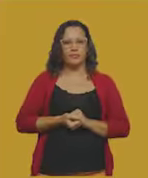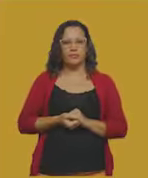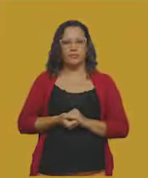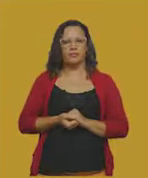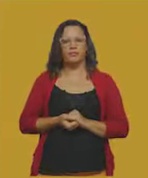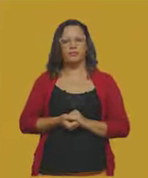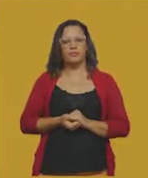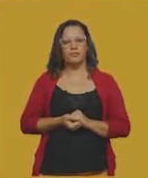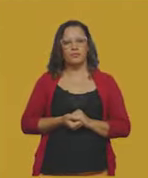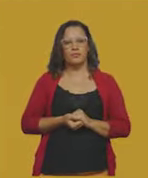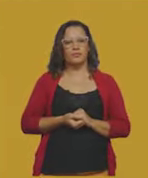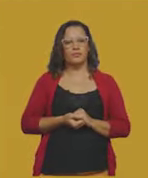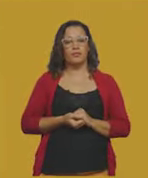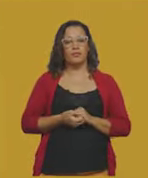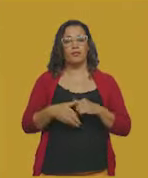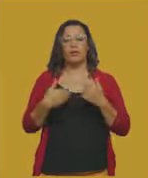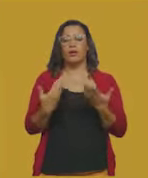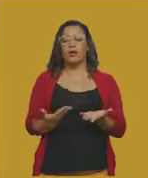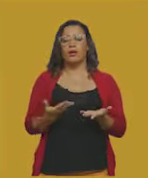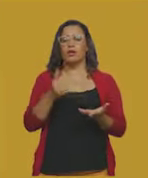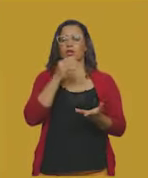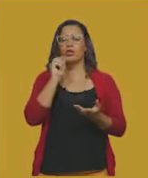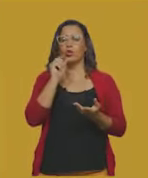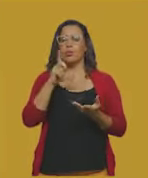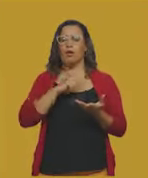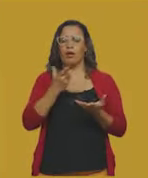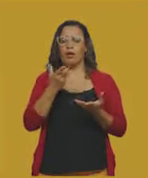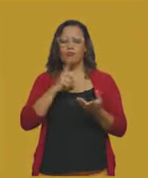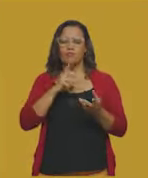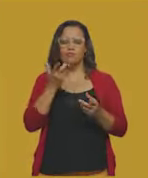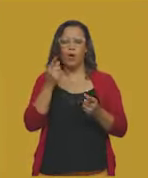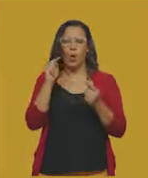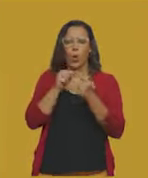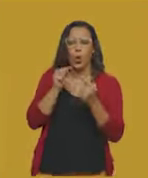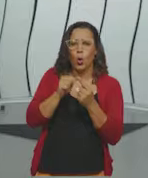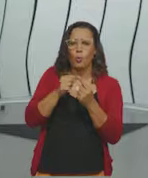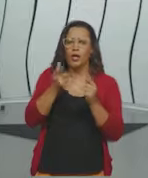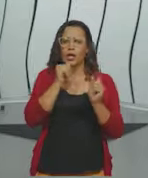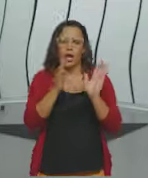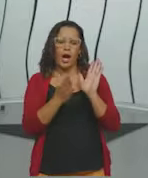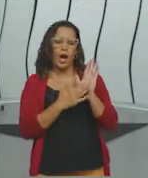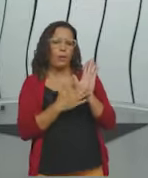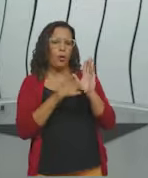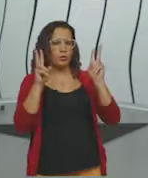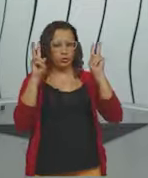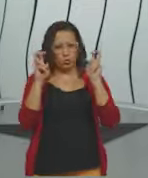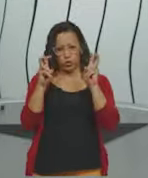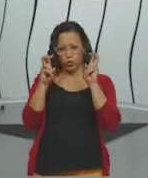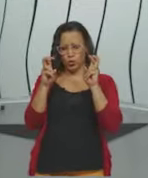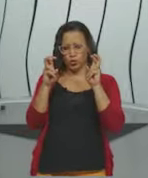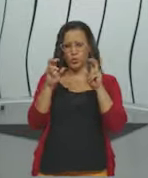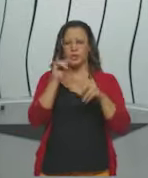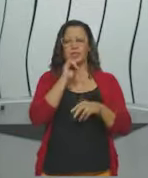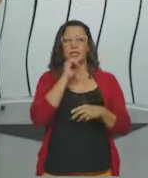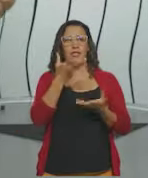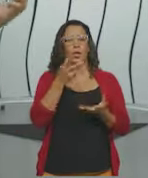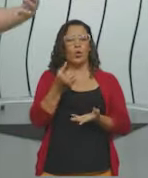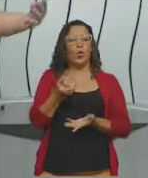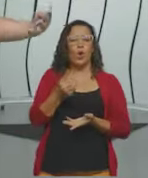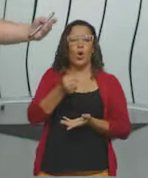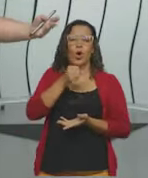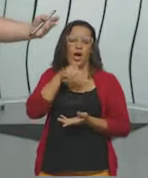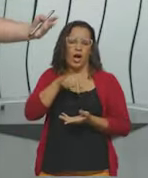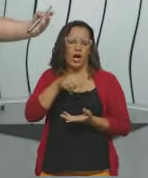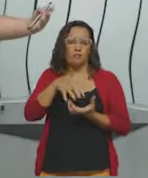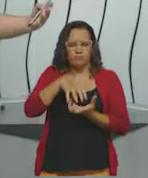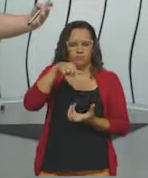Não relacionar a proposta sequer ao assunto. A proposta de redação é sobre o envelhecimento da população